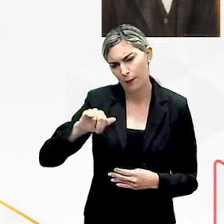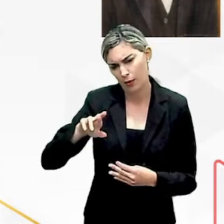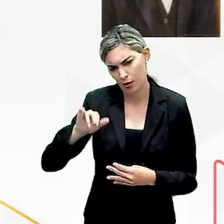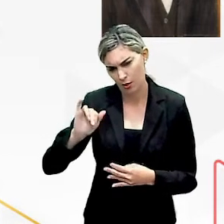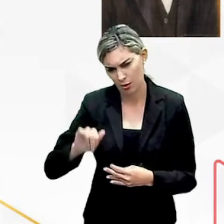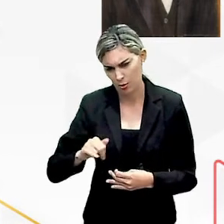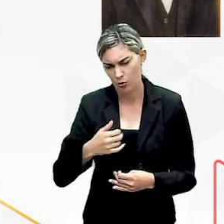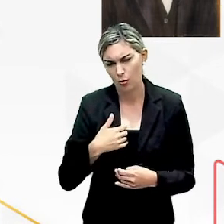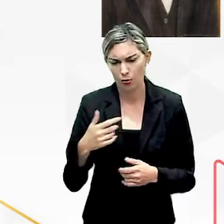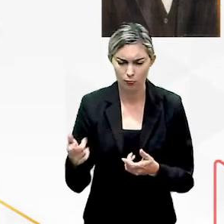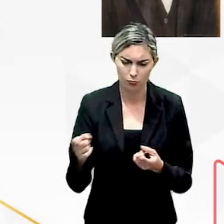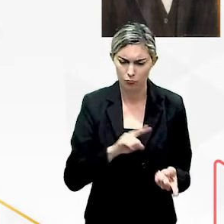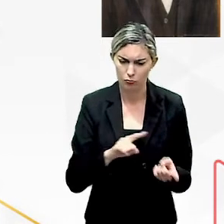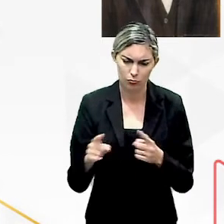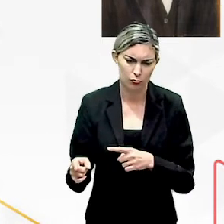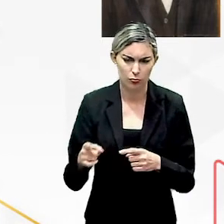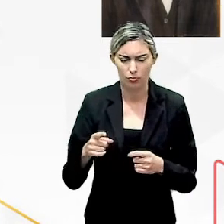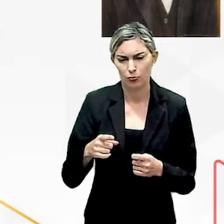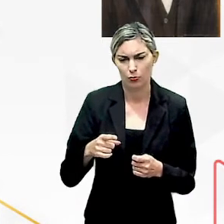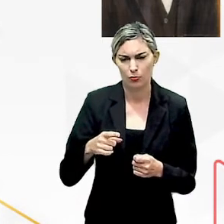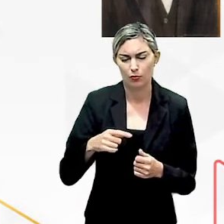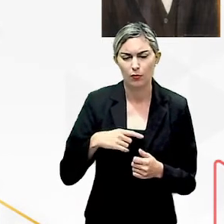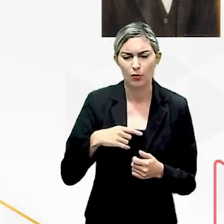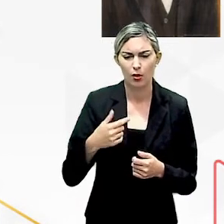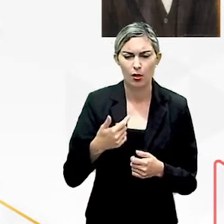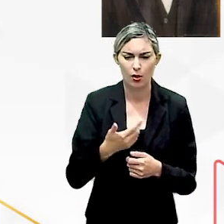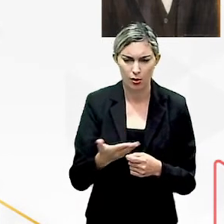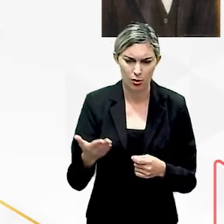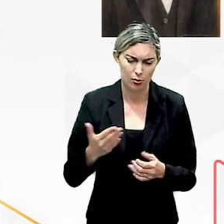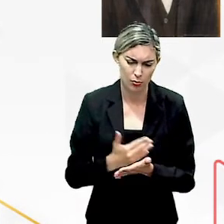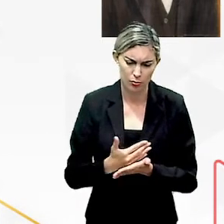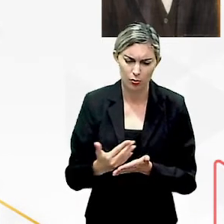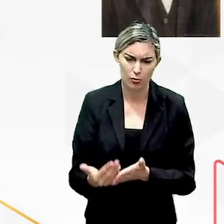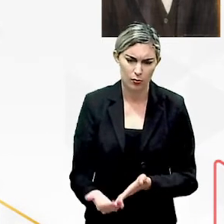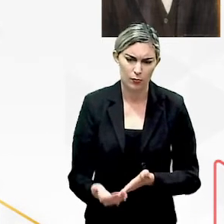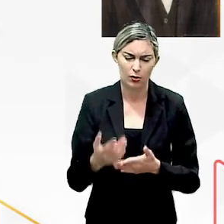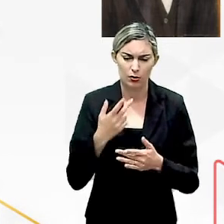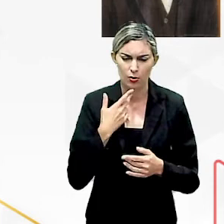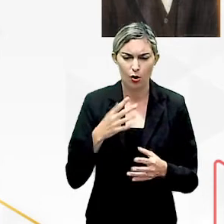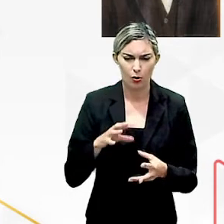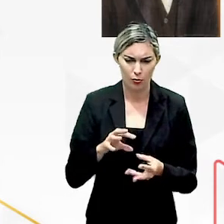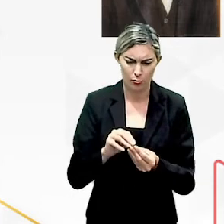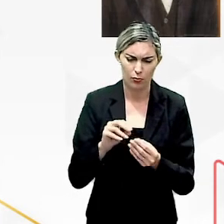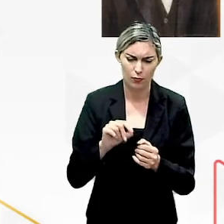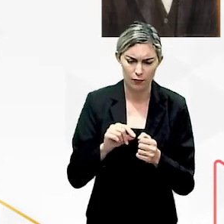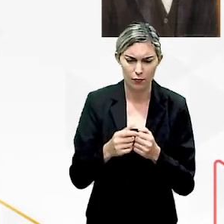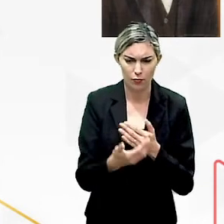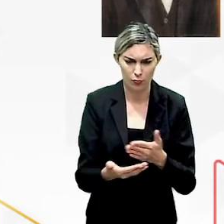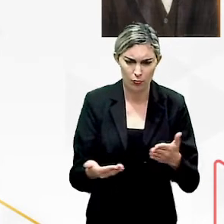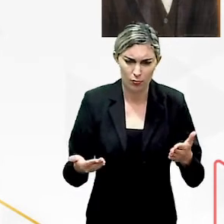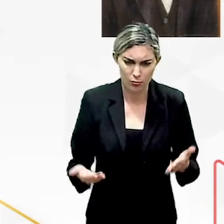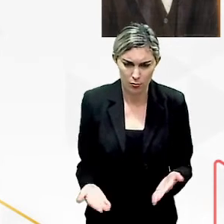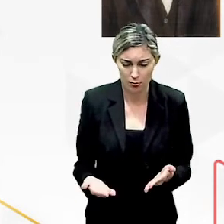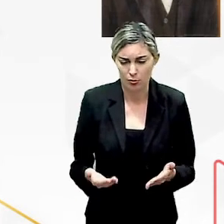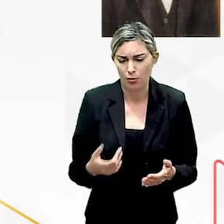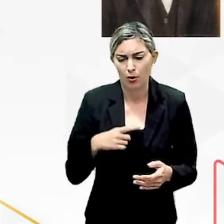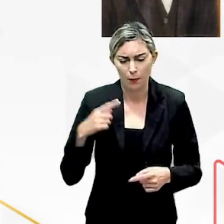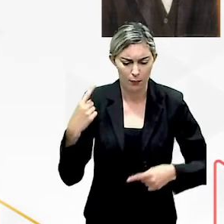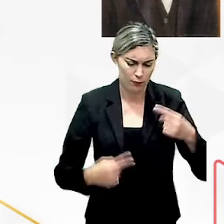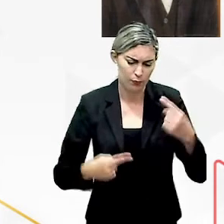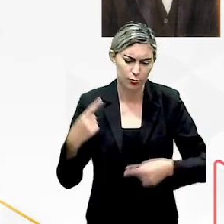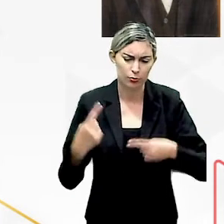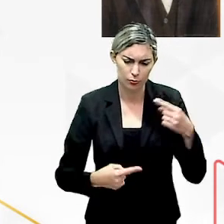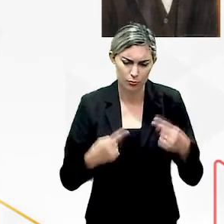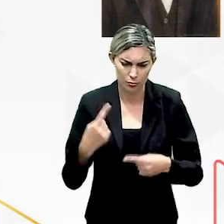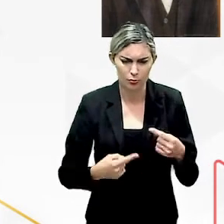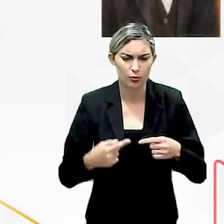que há uma alternância entre paulistas e mineiro, né, dando início ao que a gente vai concretizar aqui, não dando início, mas concretizando a política,